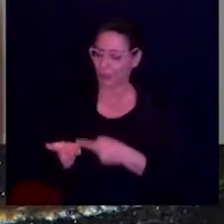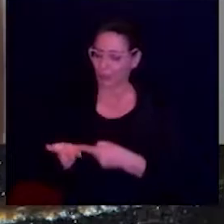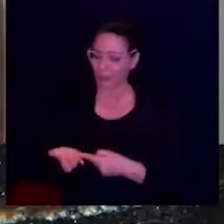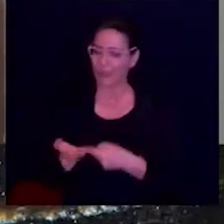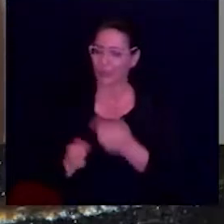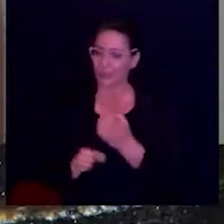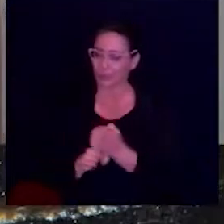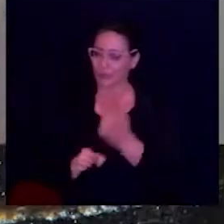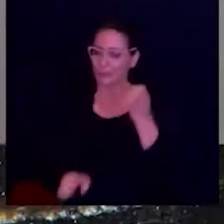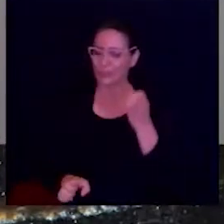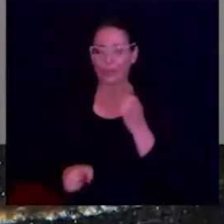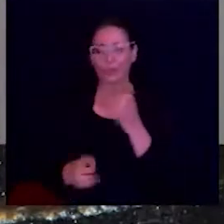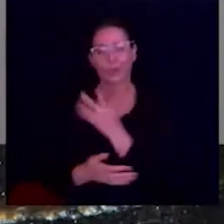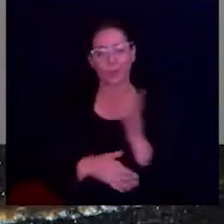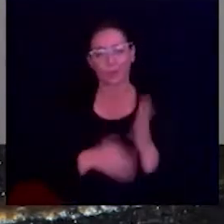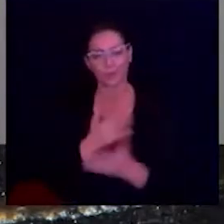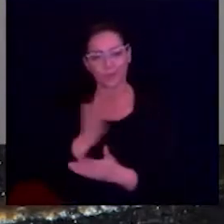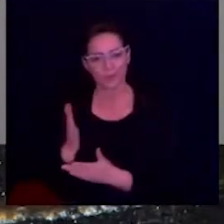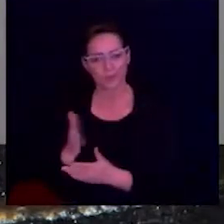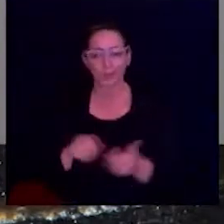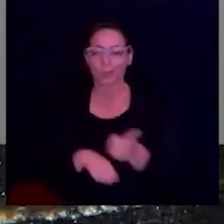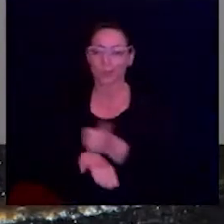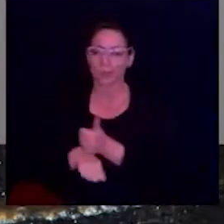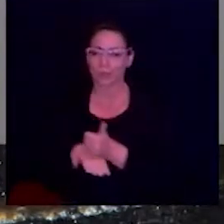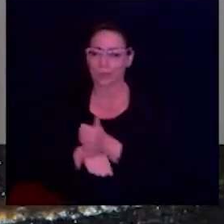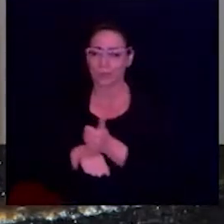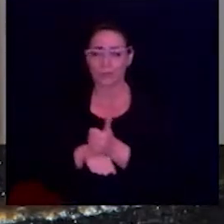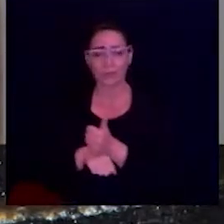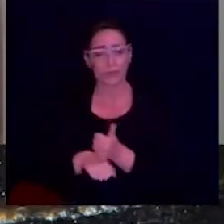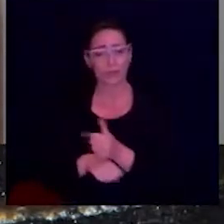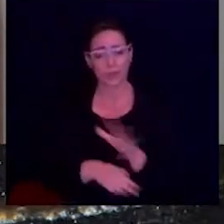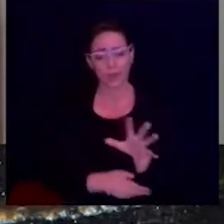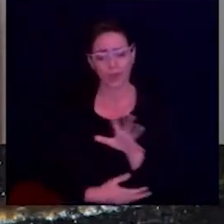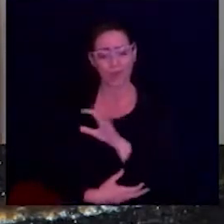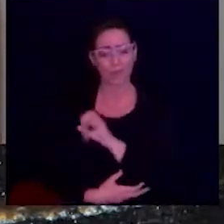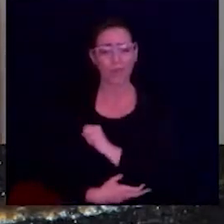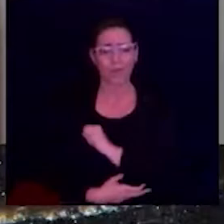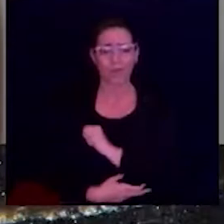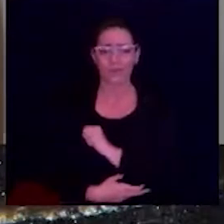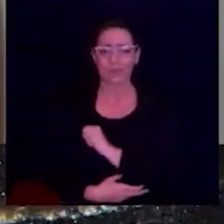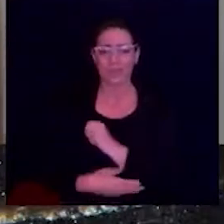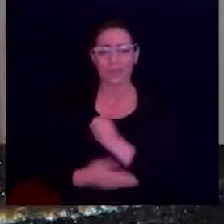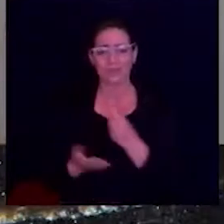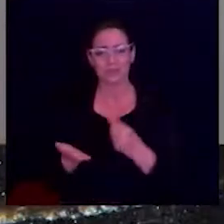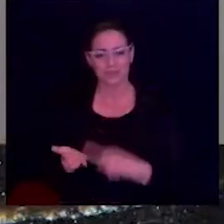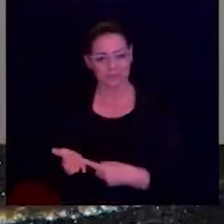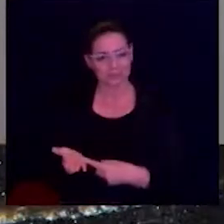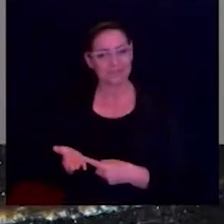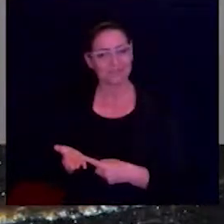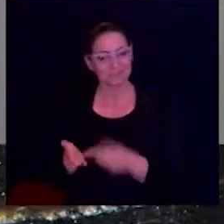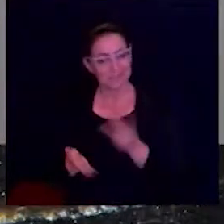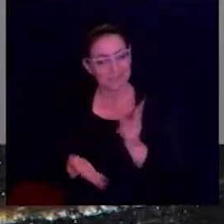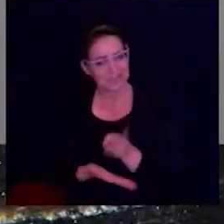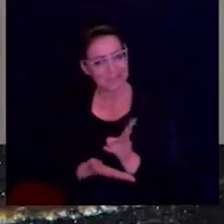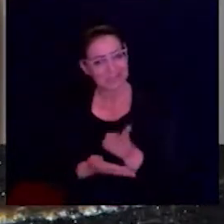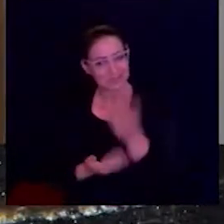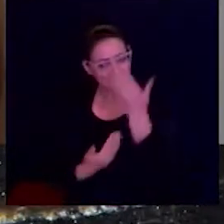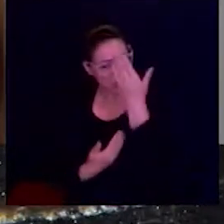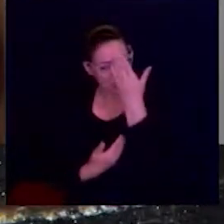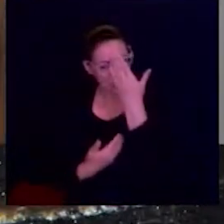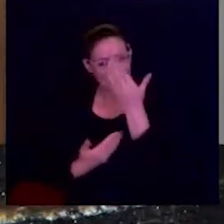engenheiros ambientais. E com muito amor e comprometimento, seguimos em frente. Muito obrigada.